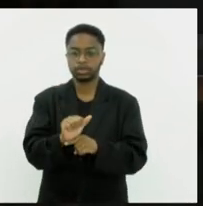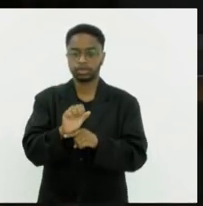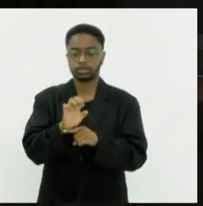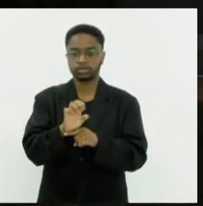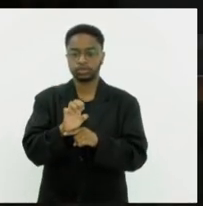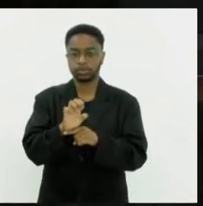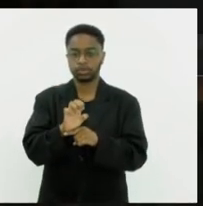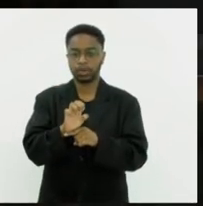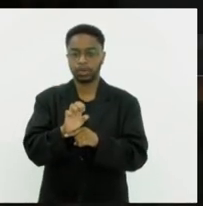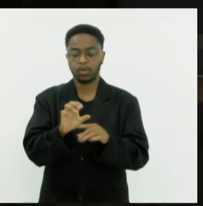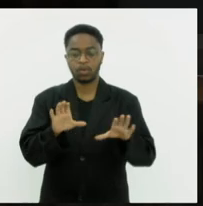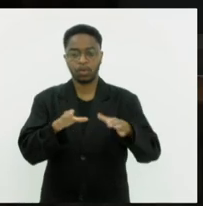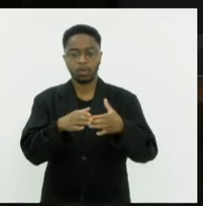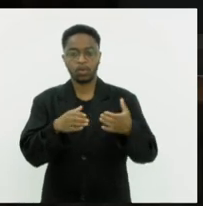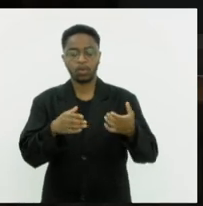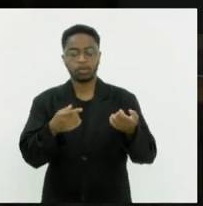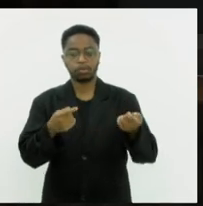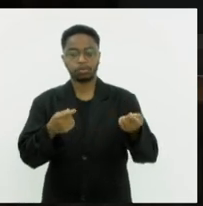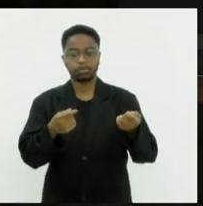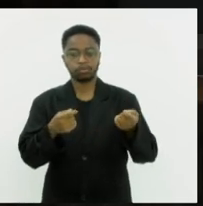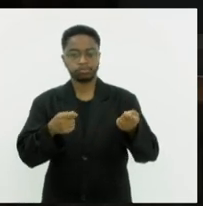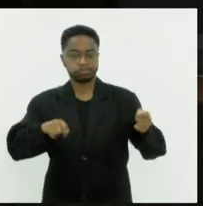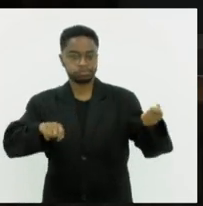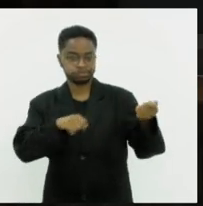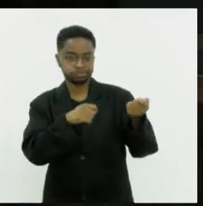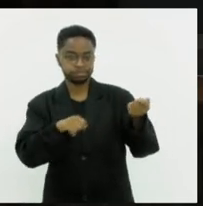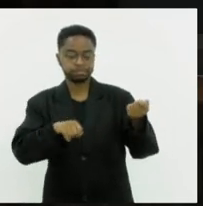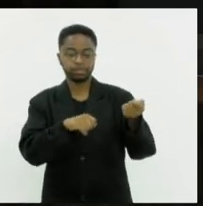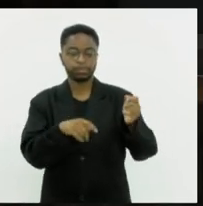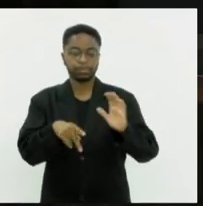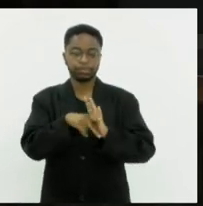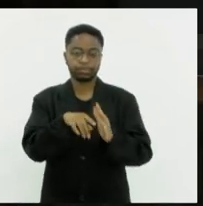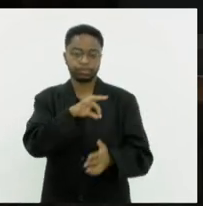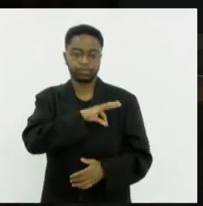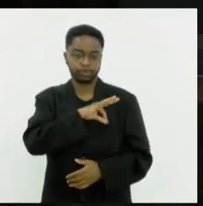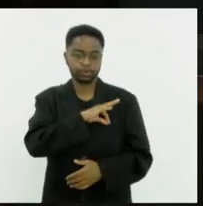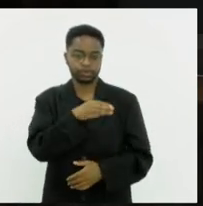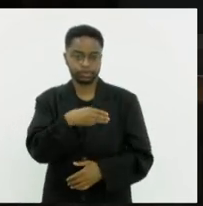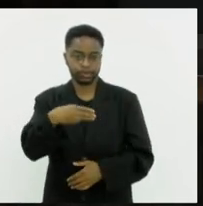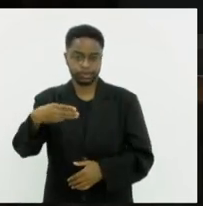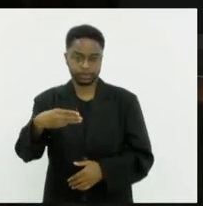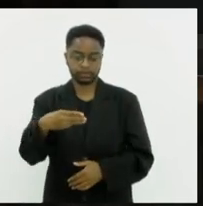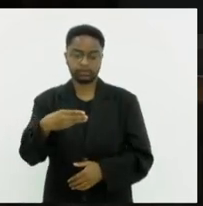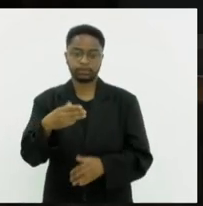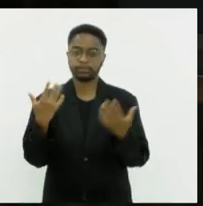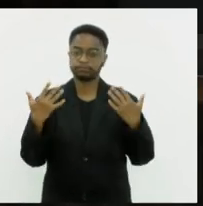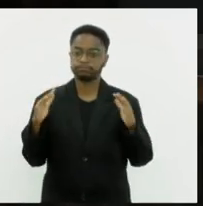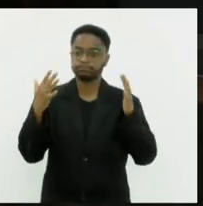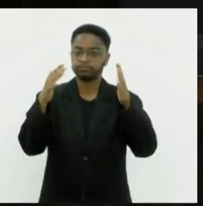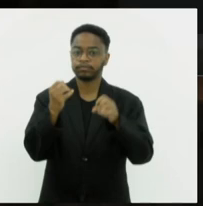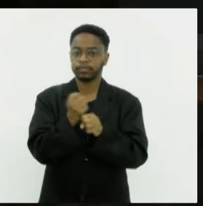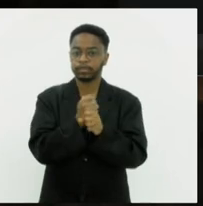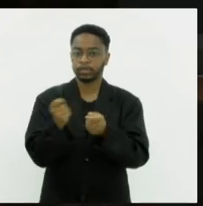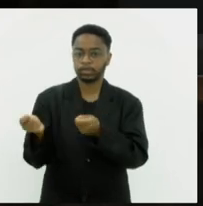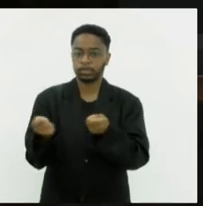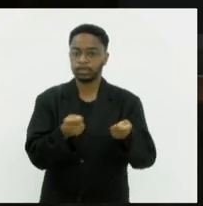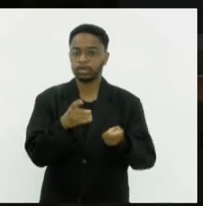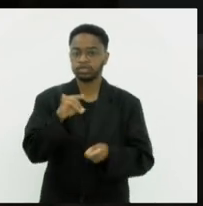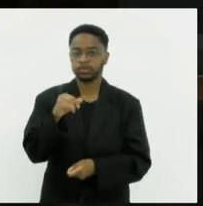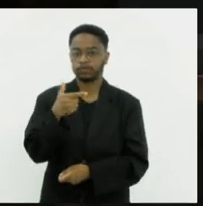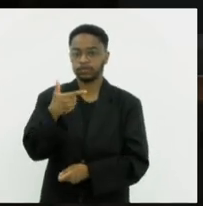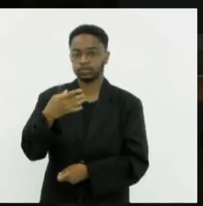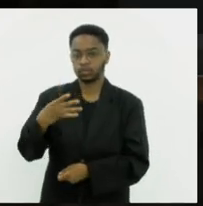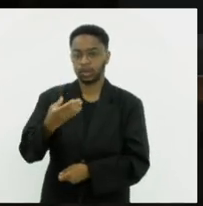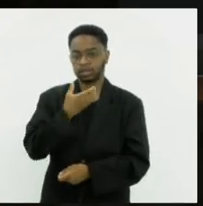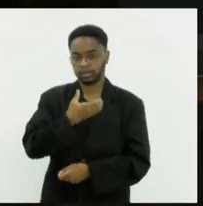Banda Sinfônica da Polícia Militar do Estado do Rio de Janeiro, a ser comemorado anualmente no dia 24 de